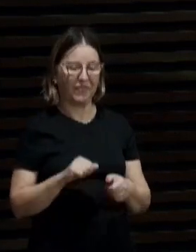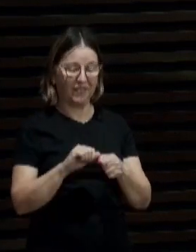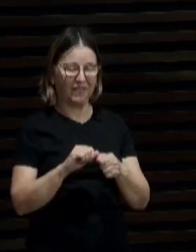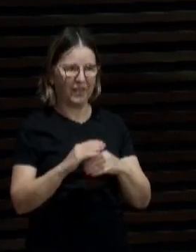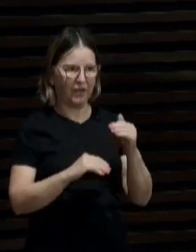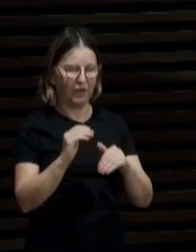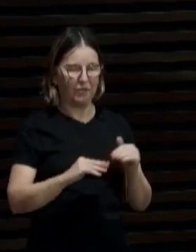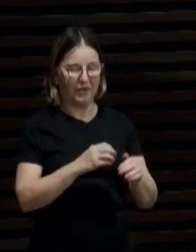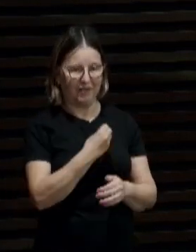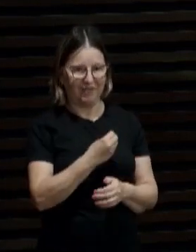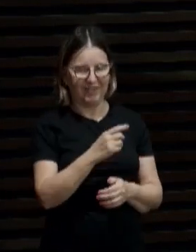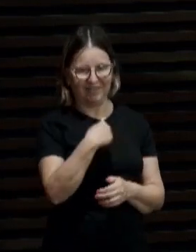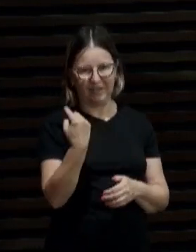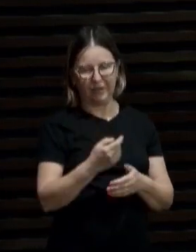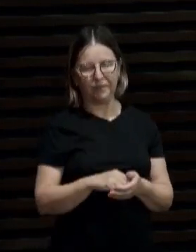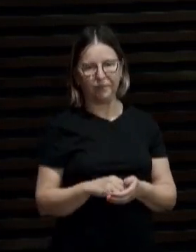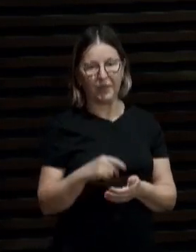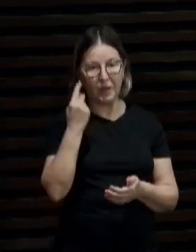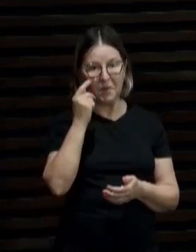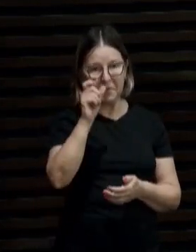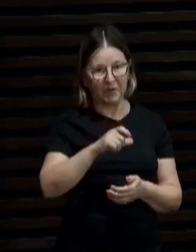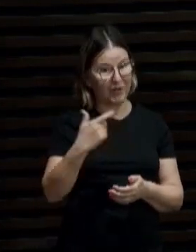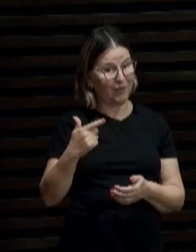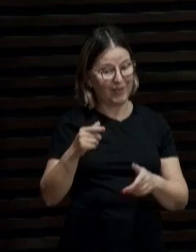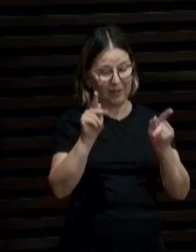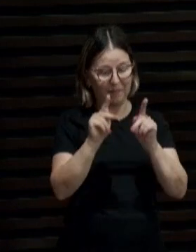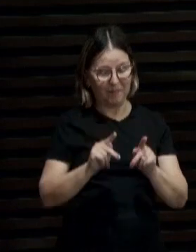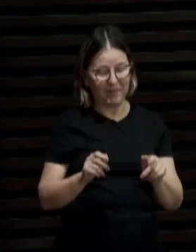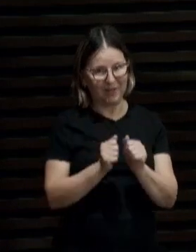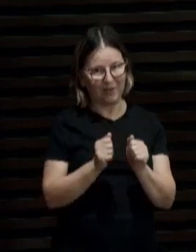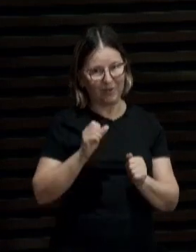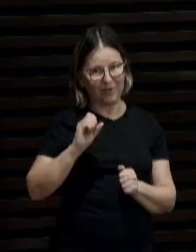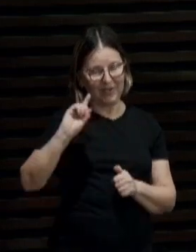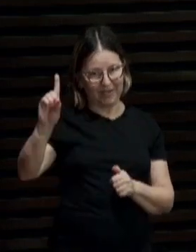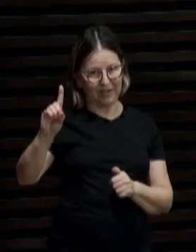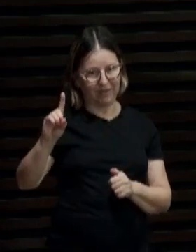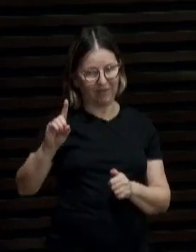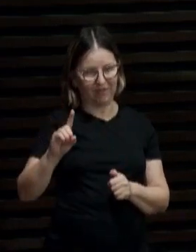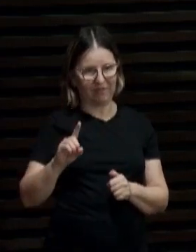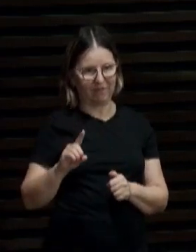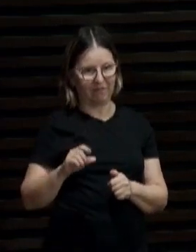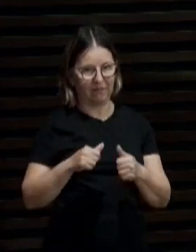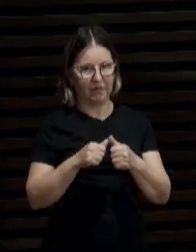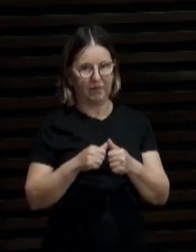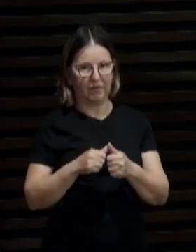quem ainda não tem paz com Deus mediante o sacrifício do Cordeiro, meus irmãos, isso é aterrorizante. Saber que Deus conhece